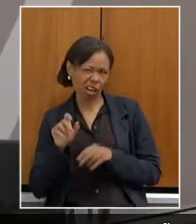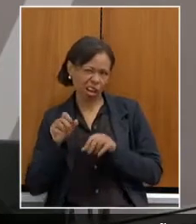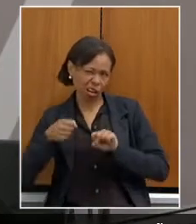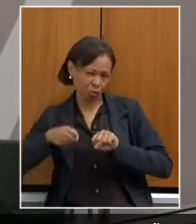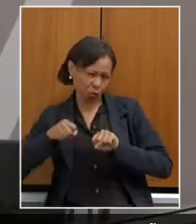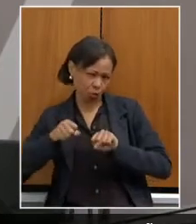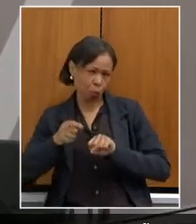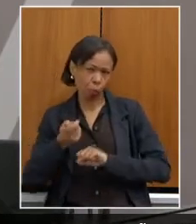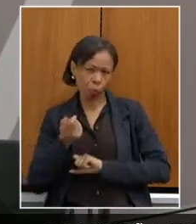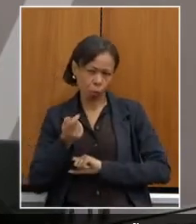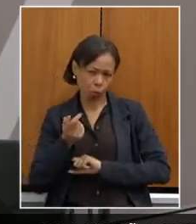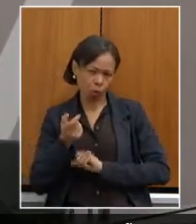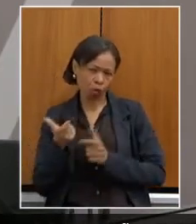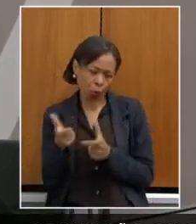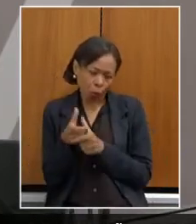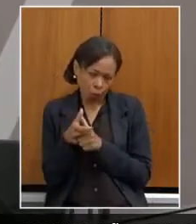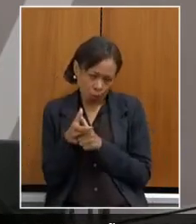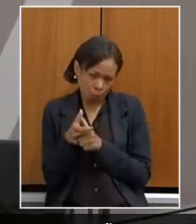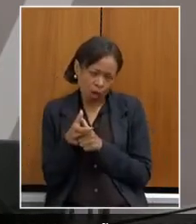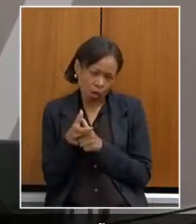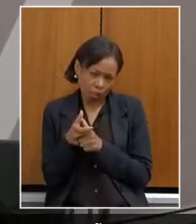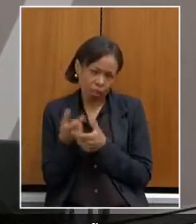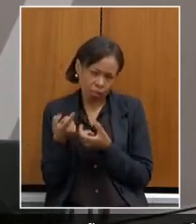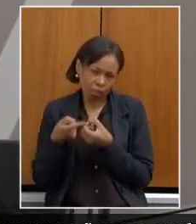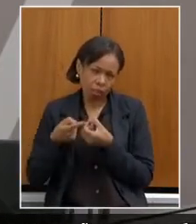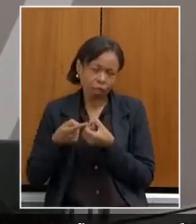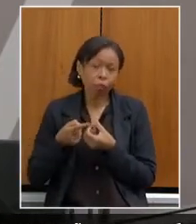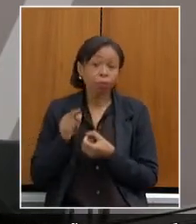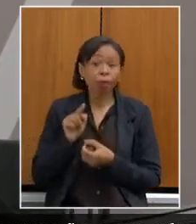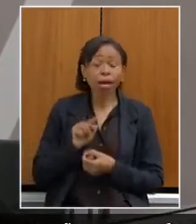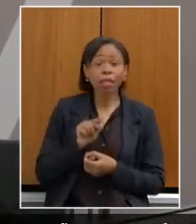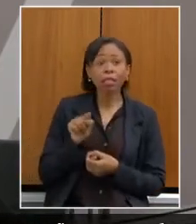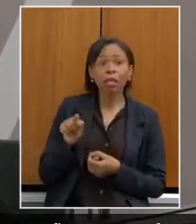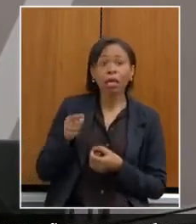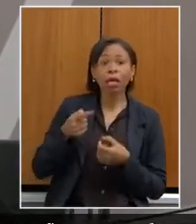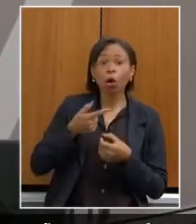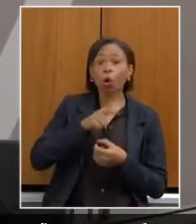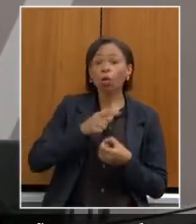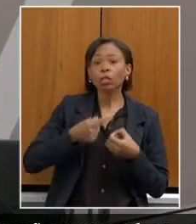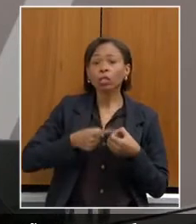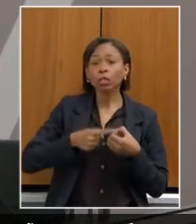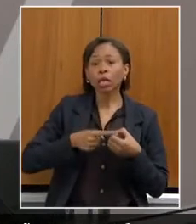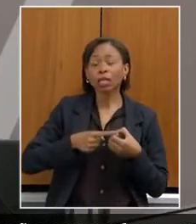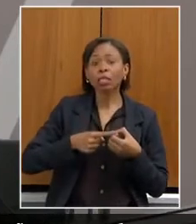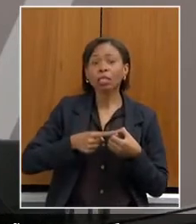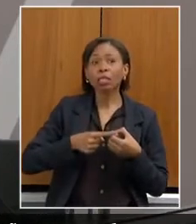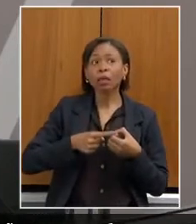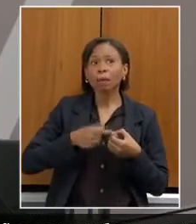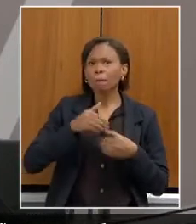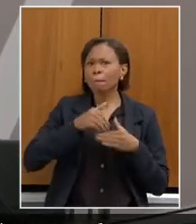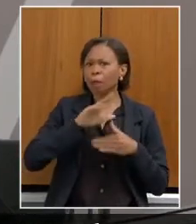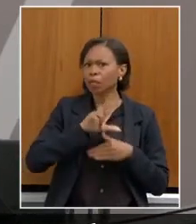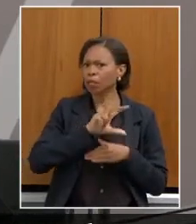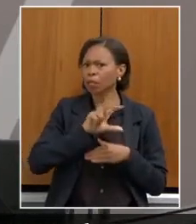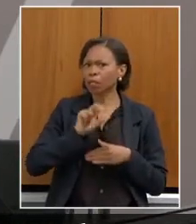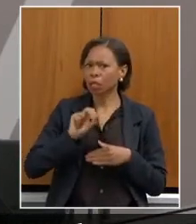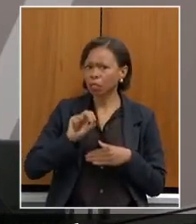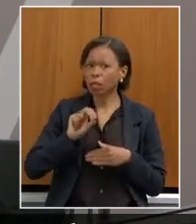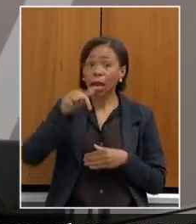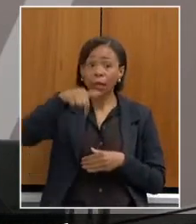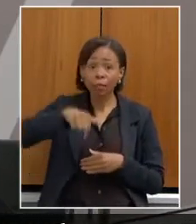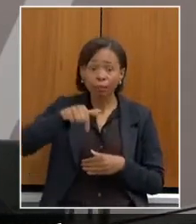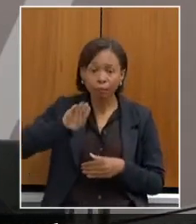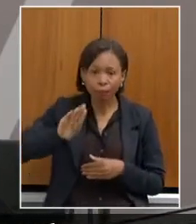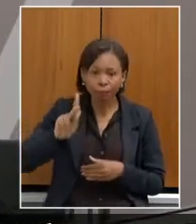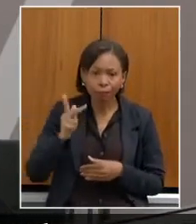mas o que eu vejo lá em São Sebastião quando eu vejo são mais de 500 mototaxistas aqui em Belo Horizonte são milhares de